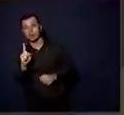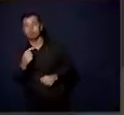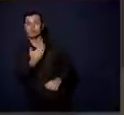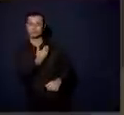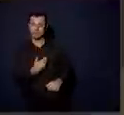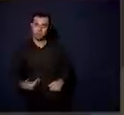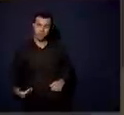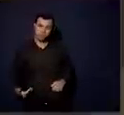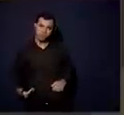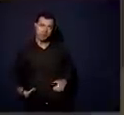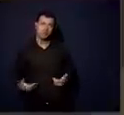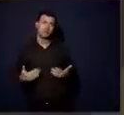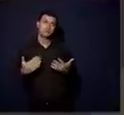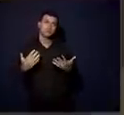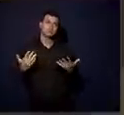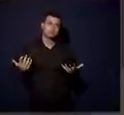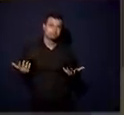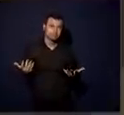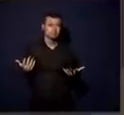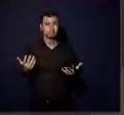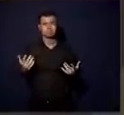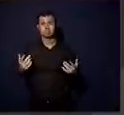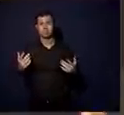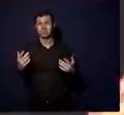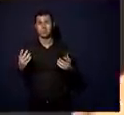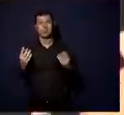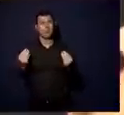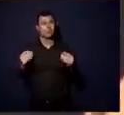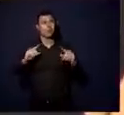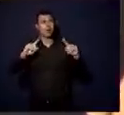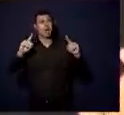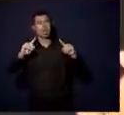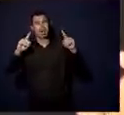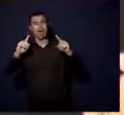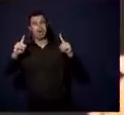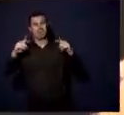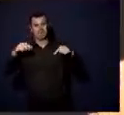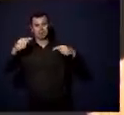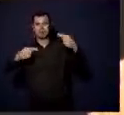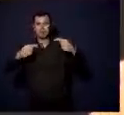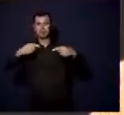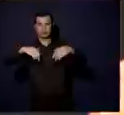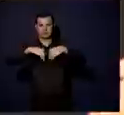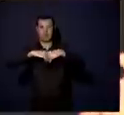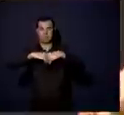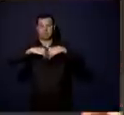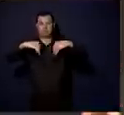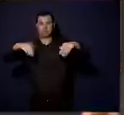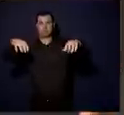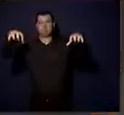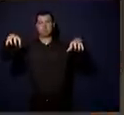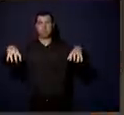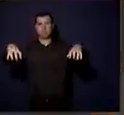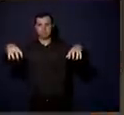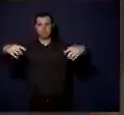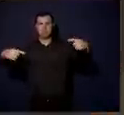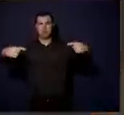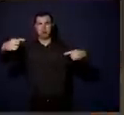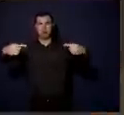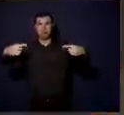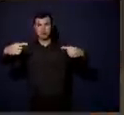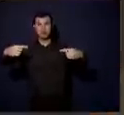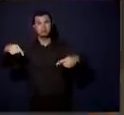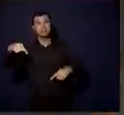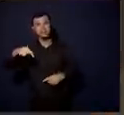então diria o seguinte no meio de tanto barulho de tanta polarização política caracterizou o Brasil ao mesmo tempo a gente tem um